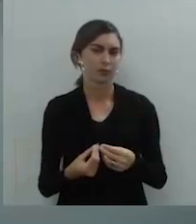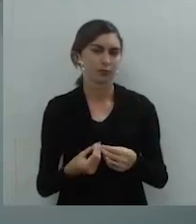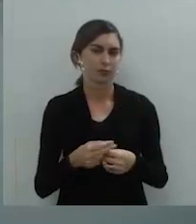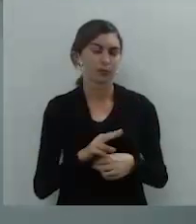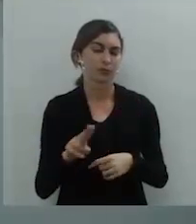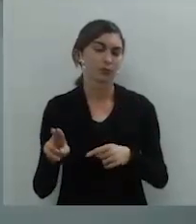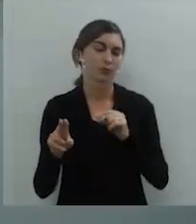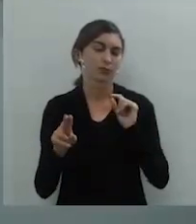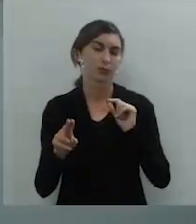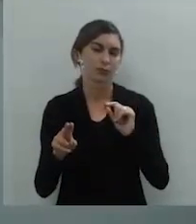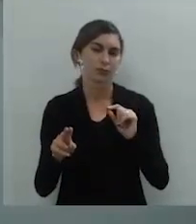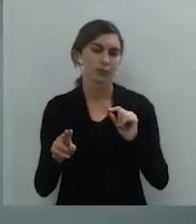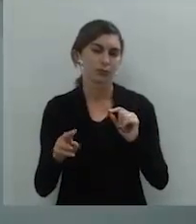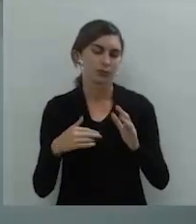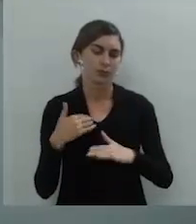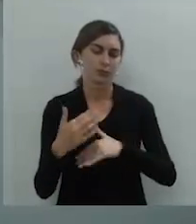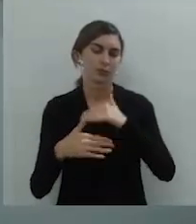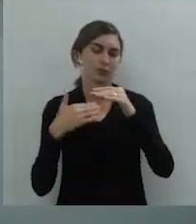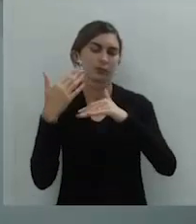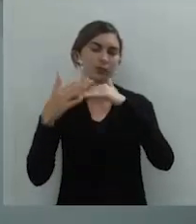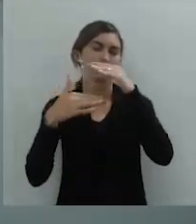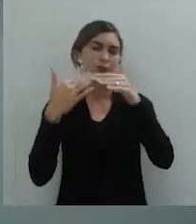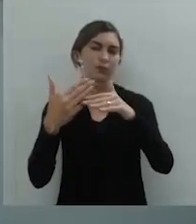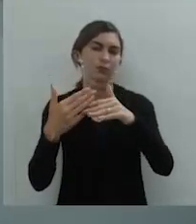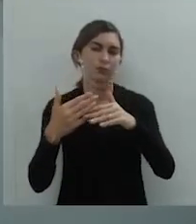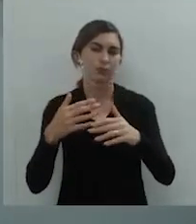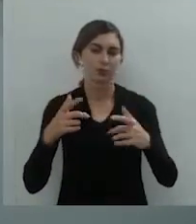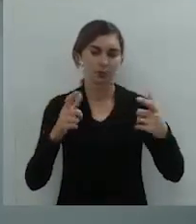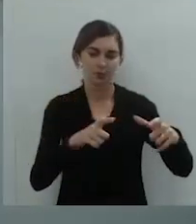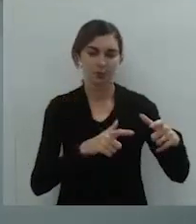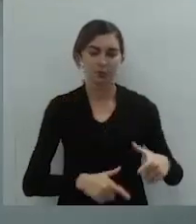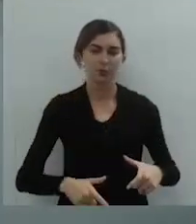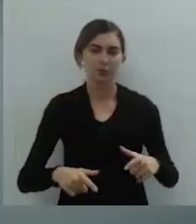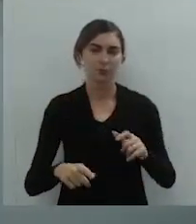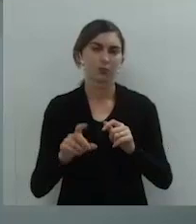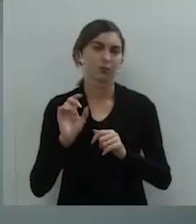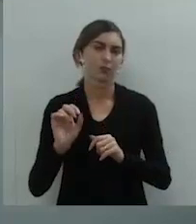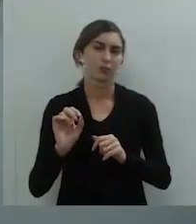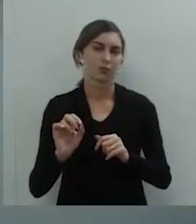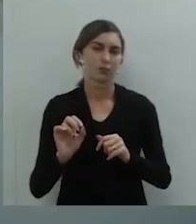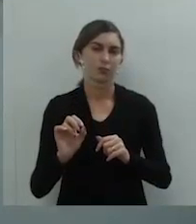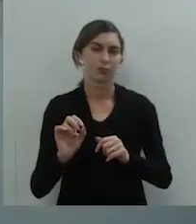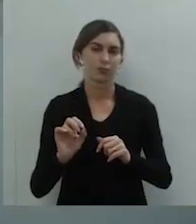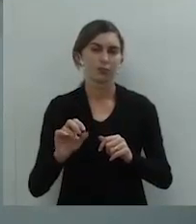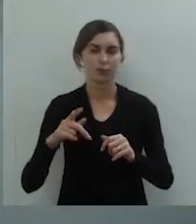nome de quê? Do desenvolvimento, de uma colonização, de